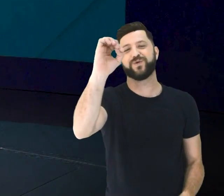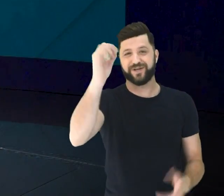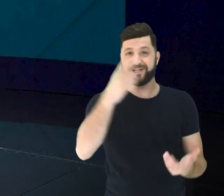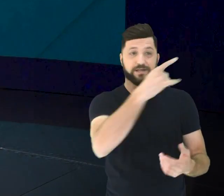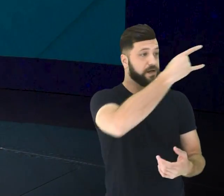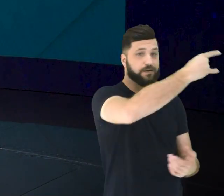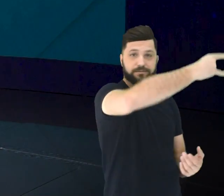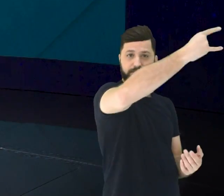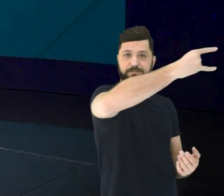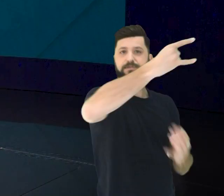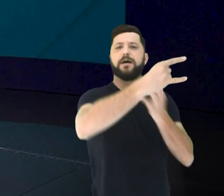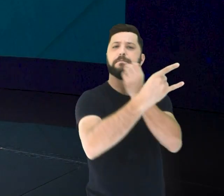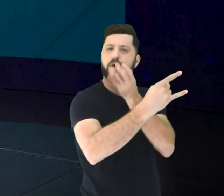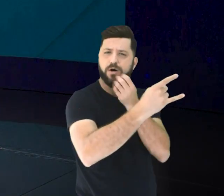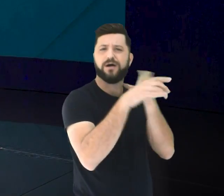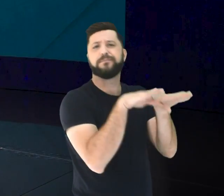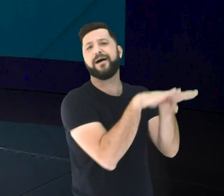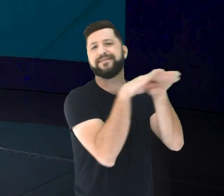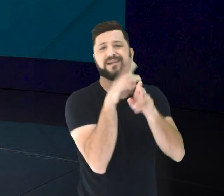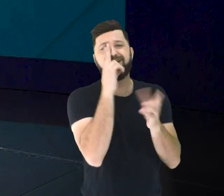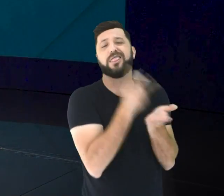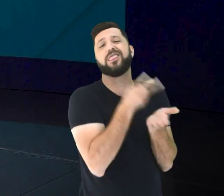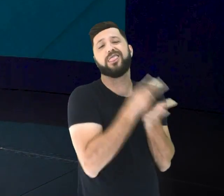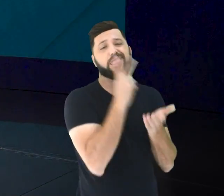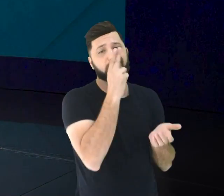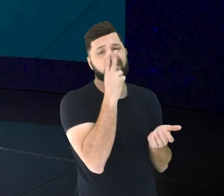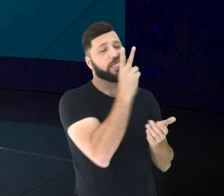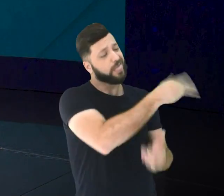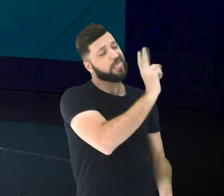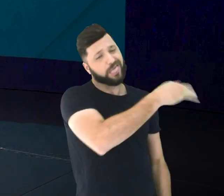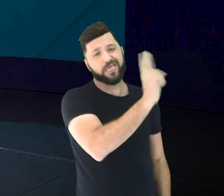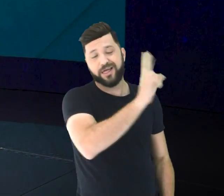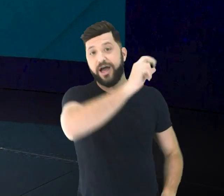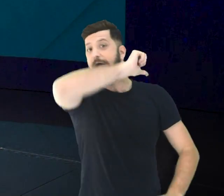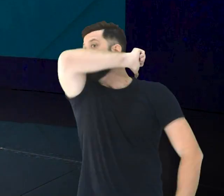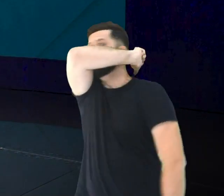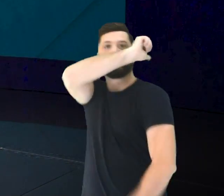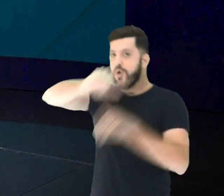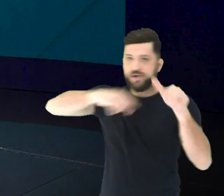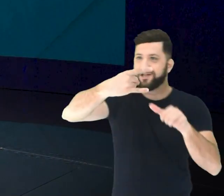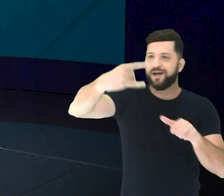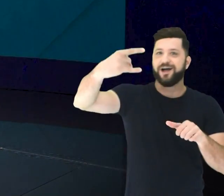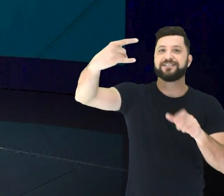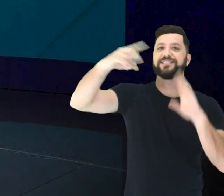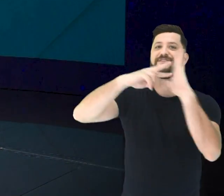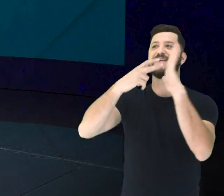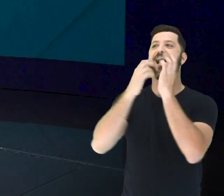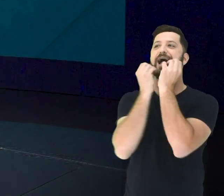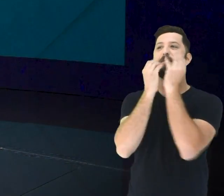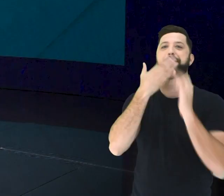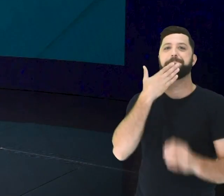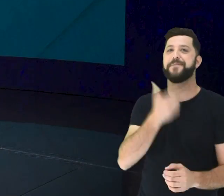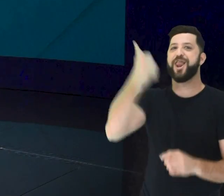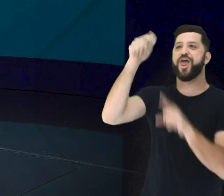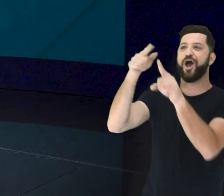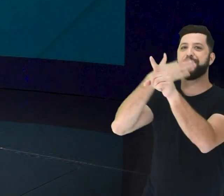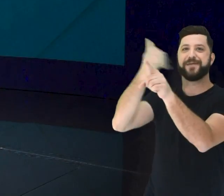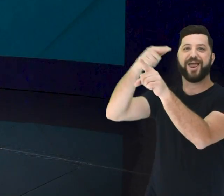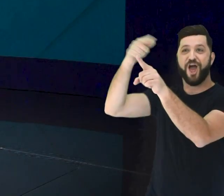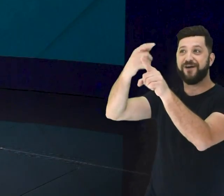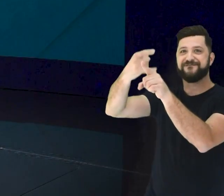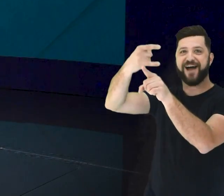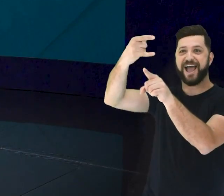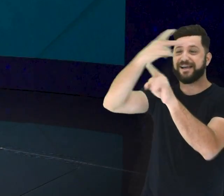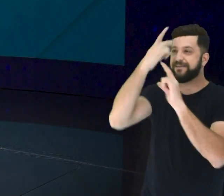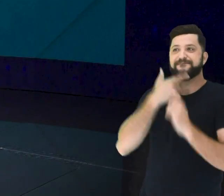mercado eu tenho barras de indefinição na sequência me mostra aqui quanto melhor é a barra de tendência que eu